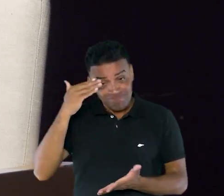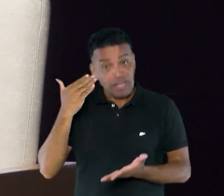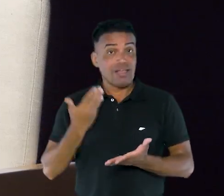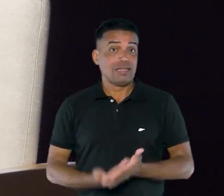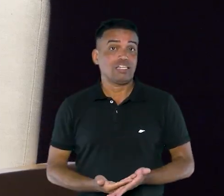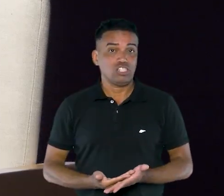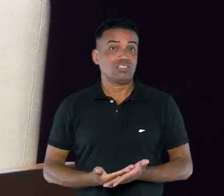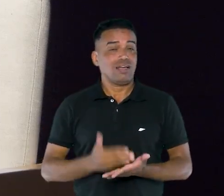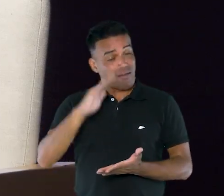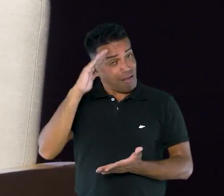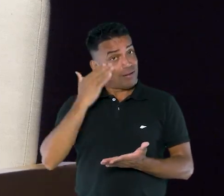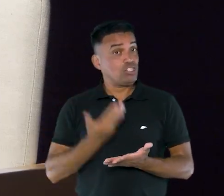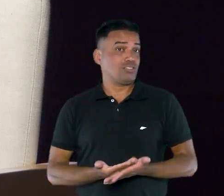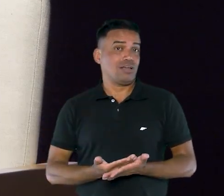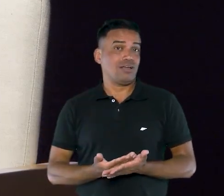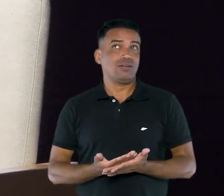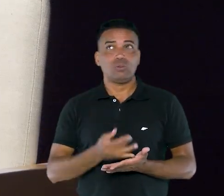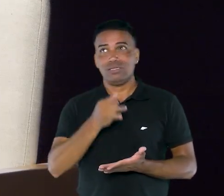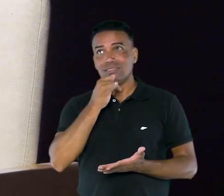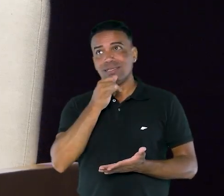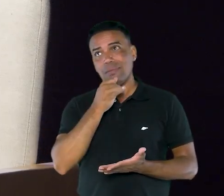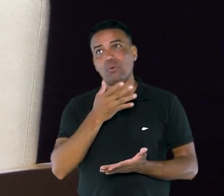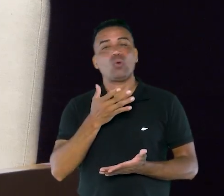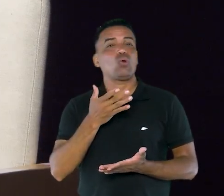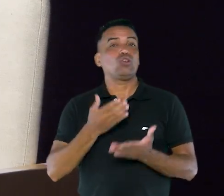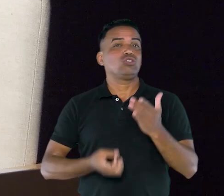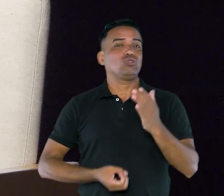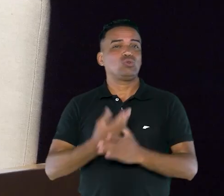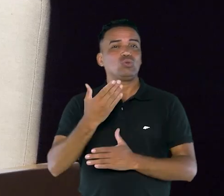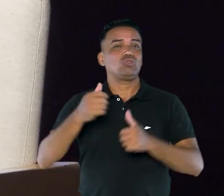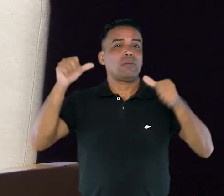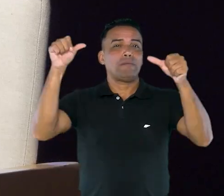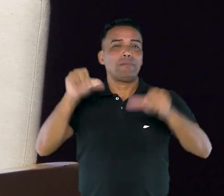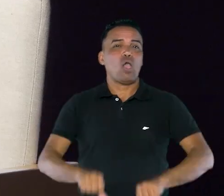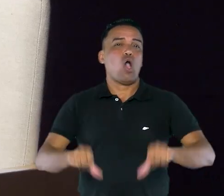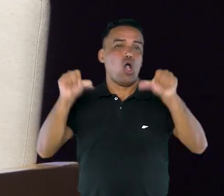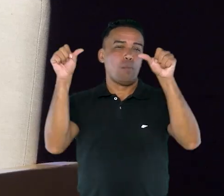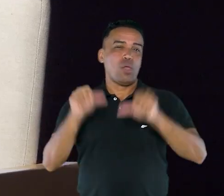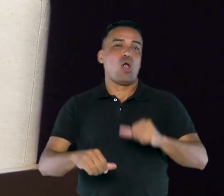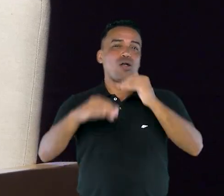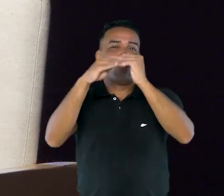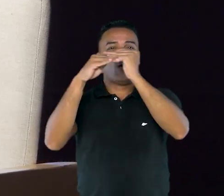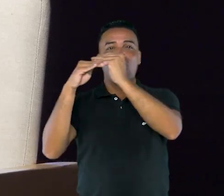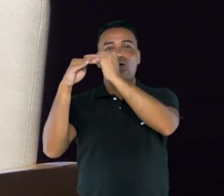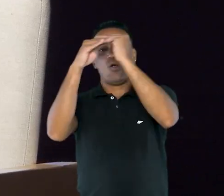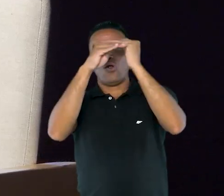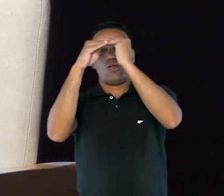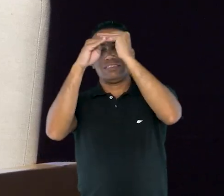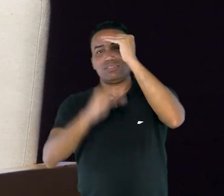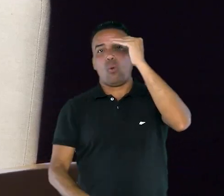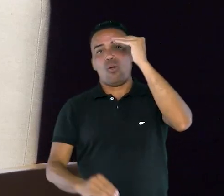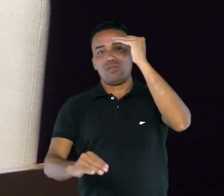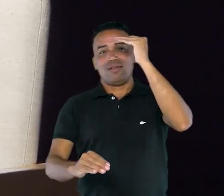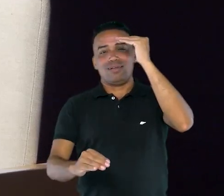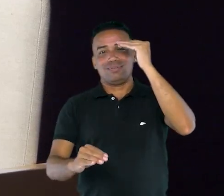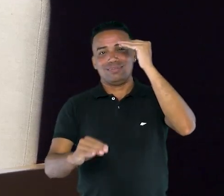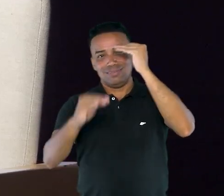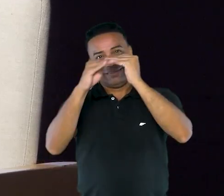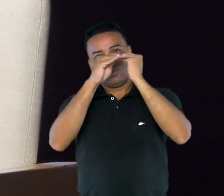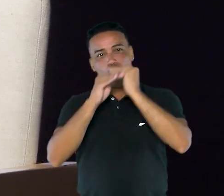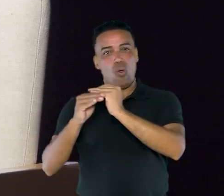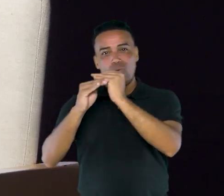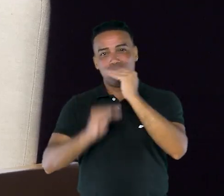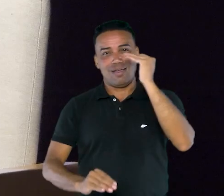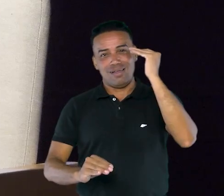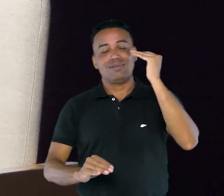apostando em mecanismos que geram mais desigualdade. Então, é um cenário. Eu não